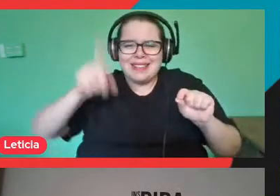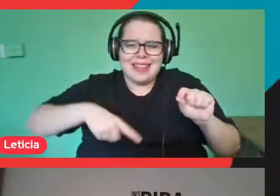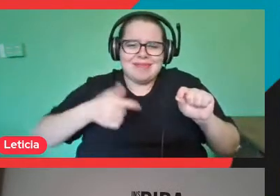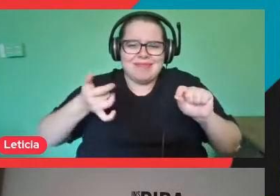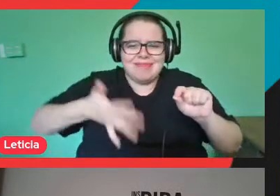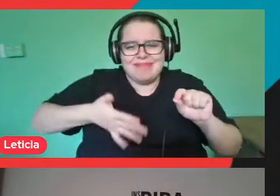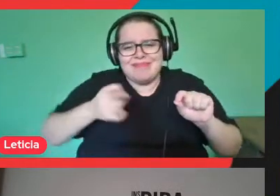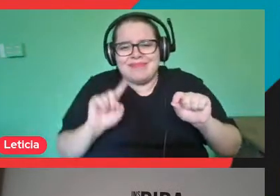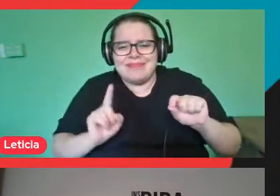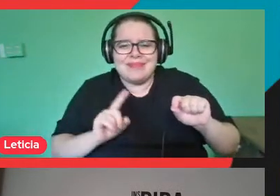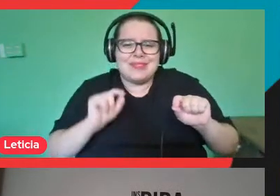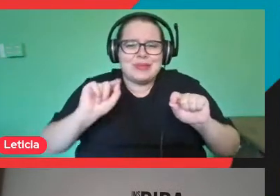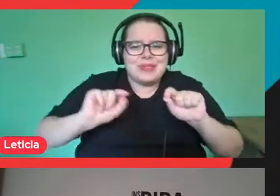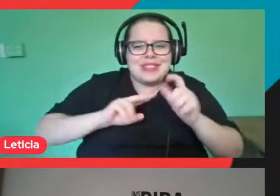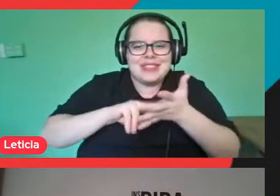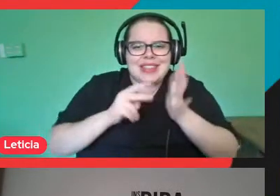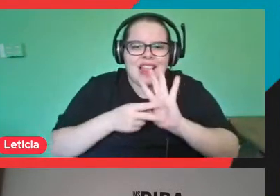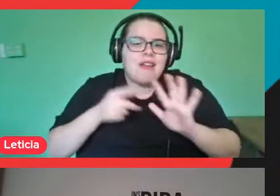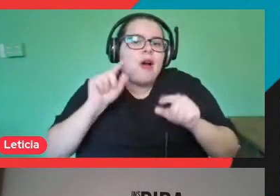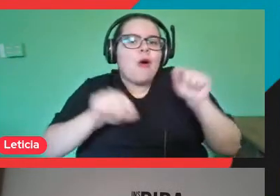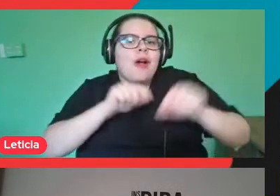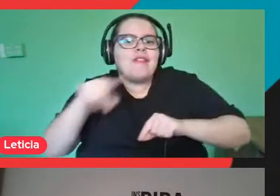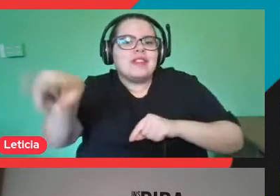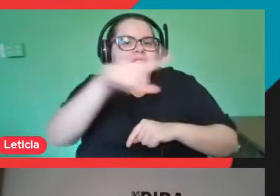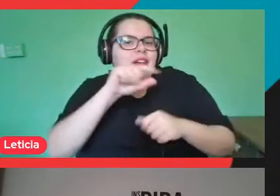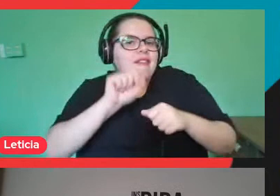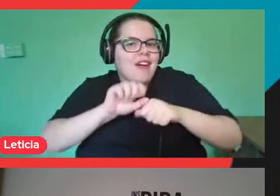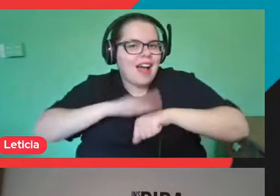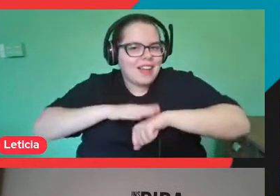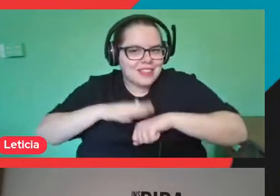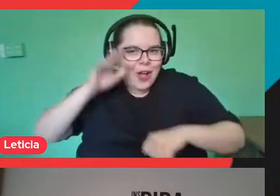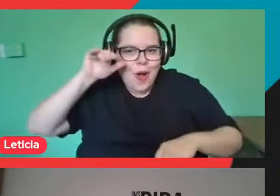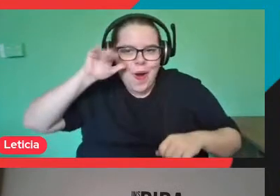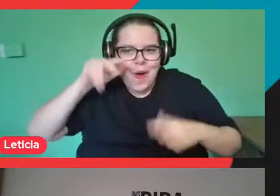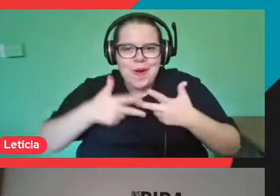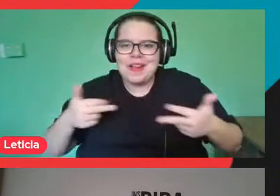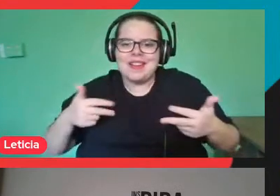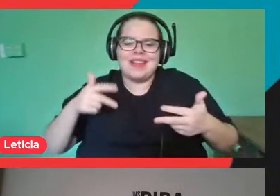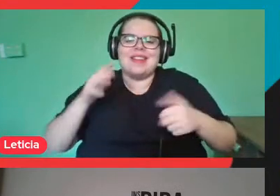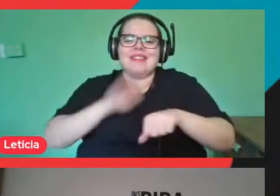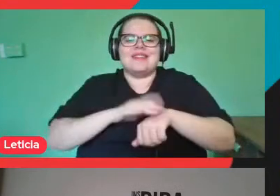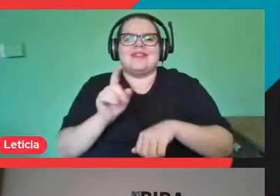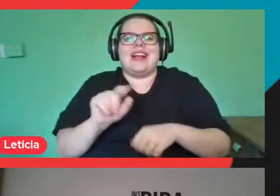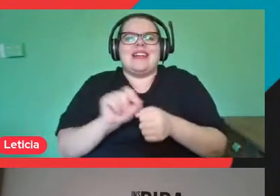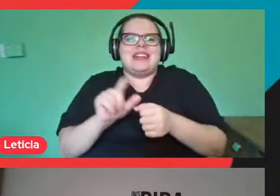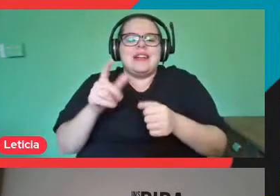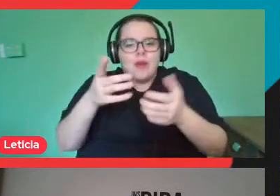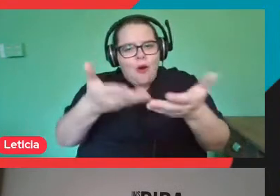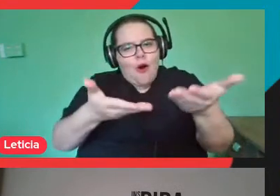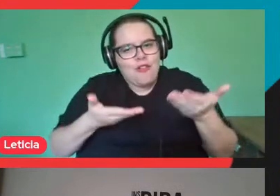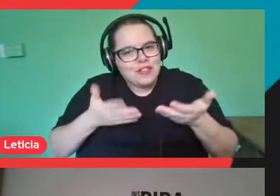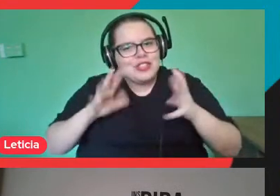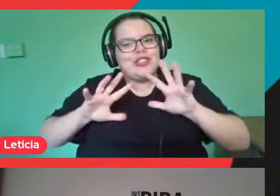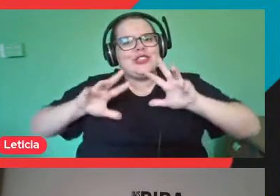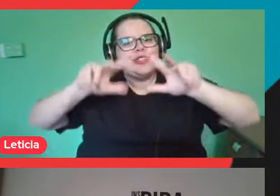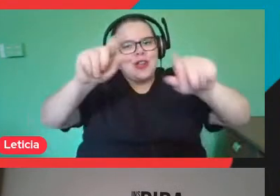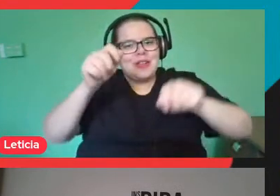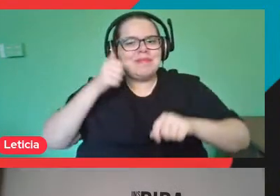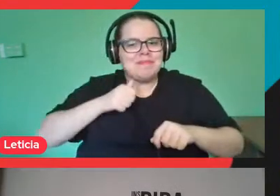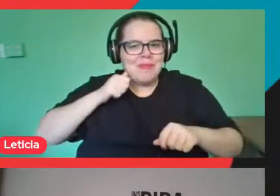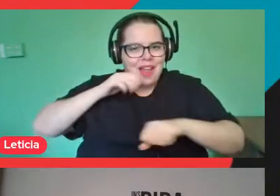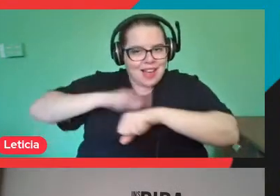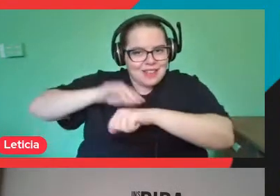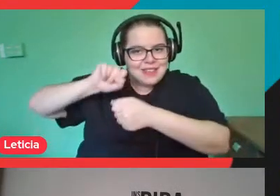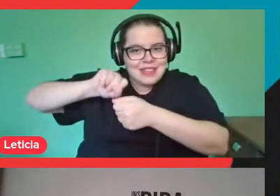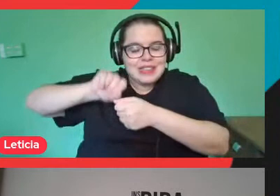o que é isso aí, né, o que vocês estão fazendo aí, fica muito curioso, mas não vem fazer, então fica o convite para todo mundo fazer. É,